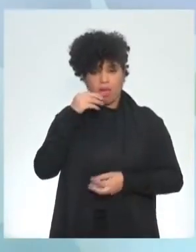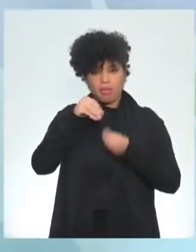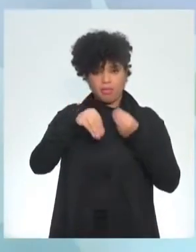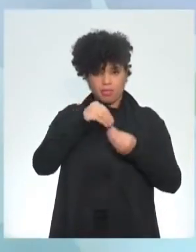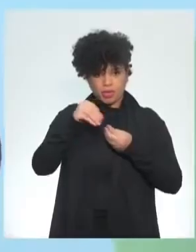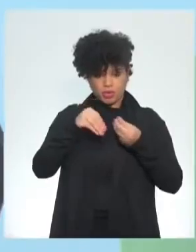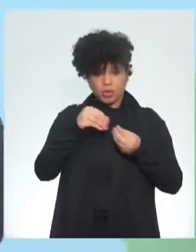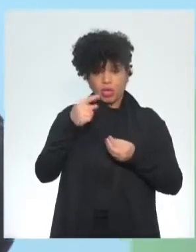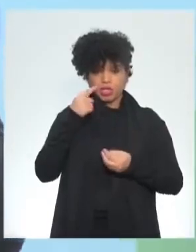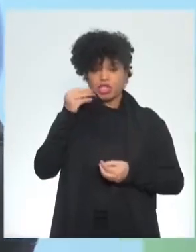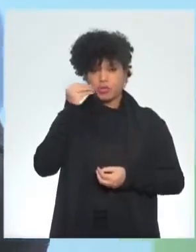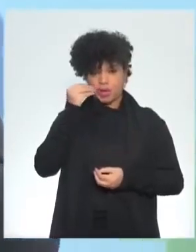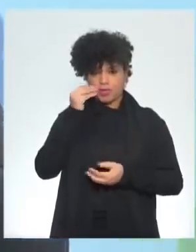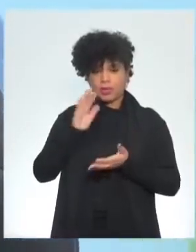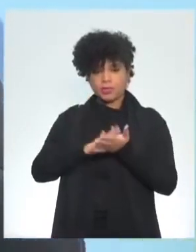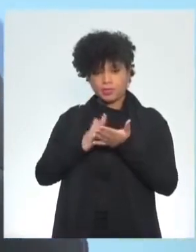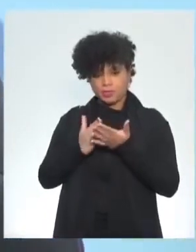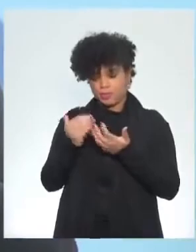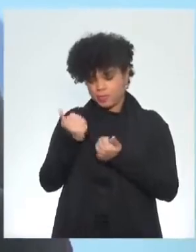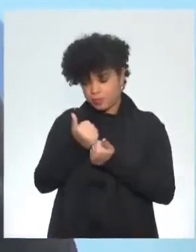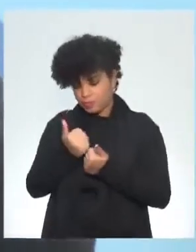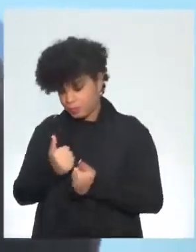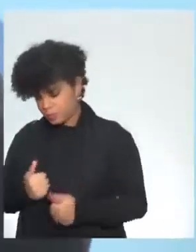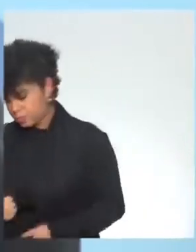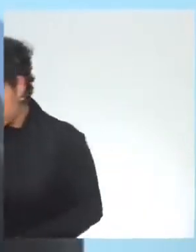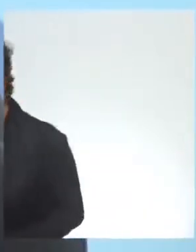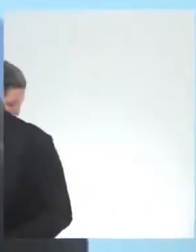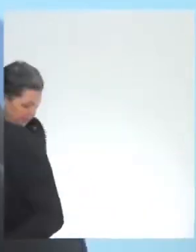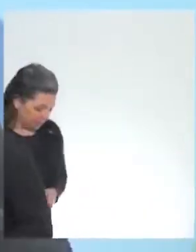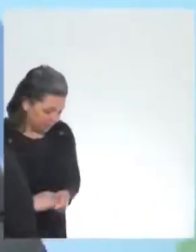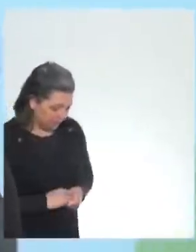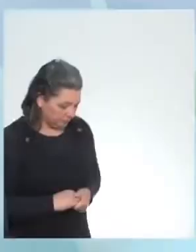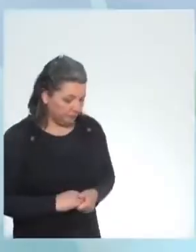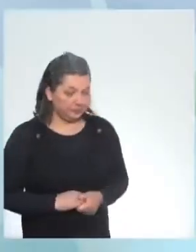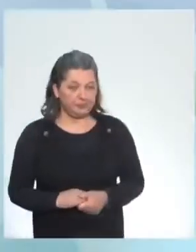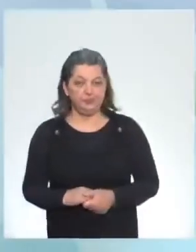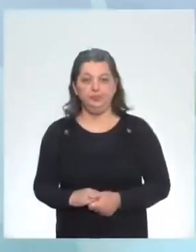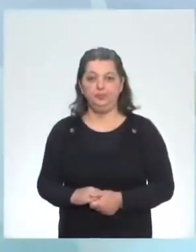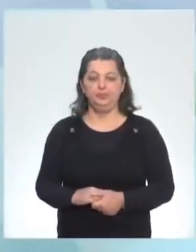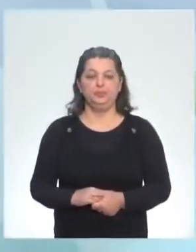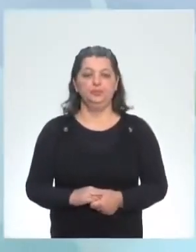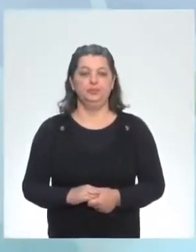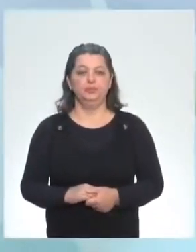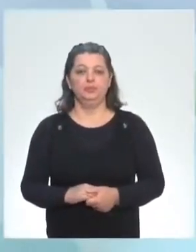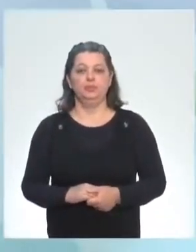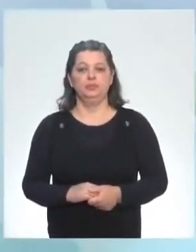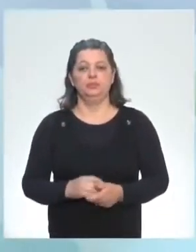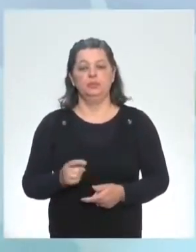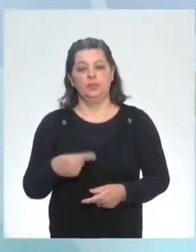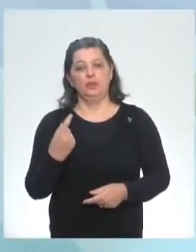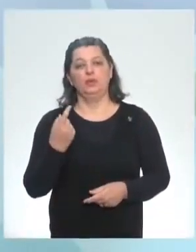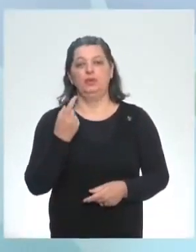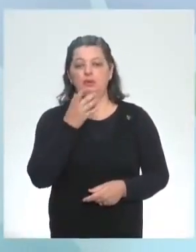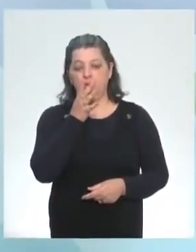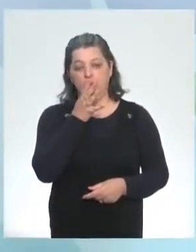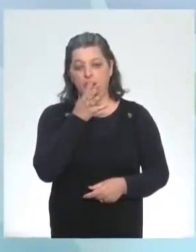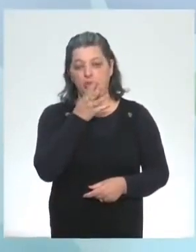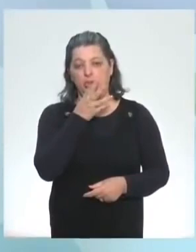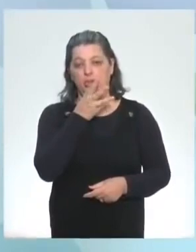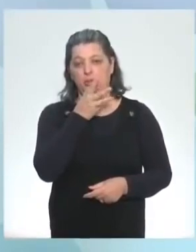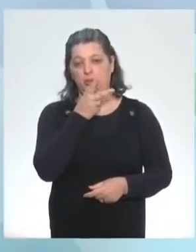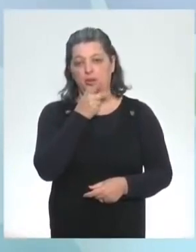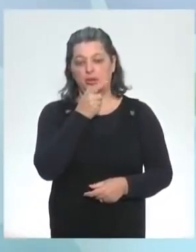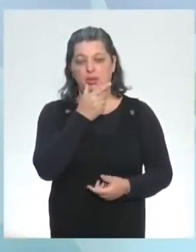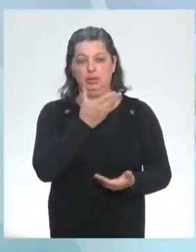Vai experimento. agitando ao mesmo tempo que coloca, né? É, senão ele não muda. Porque senão a gente vai ficar aqui o resto da